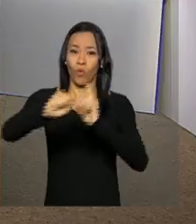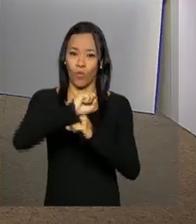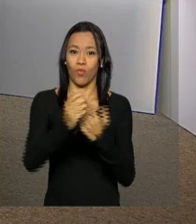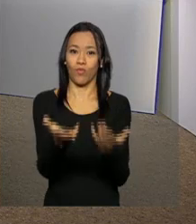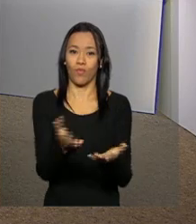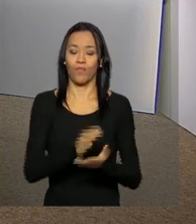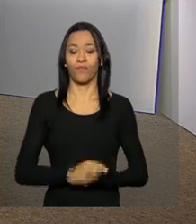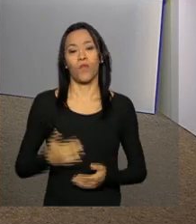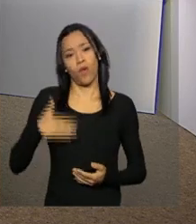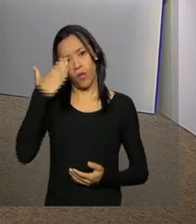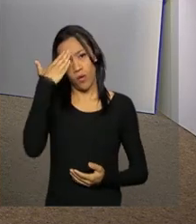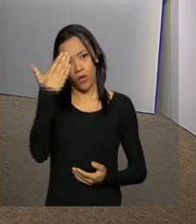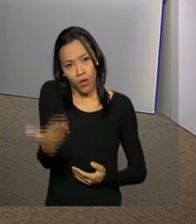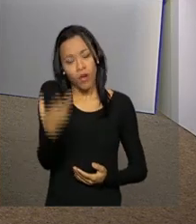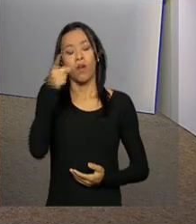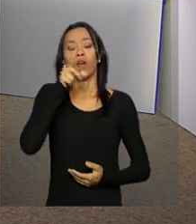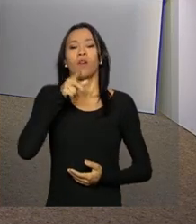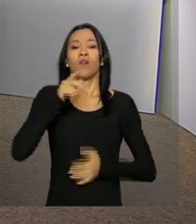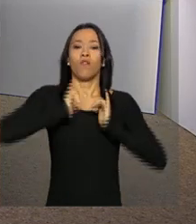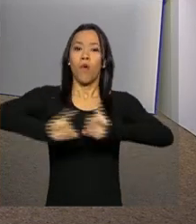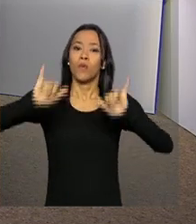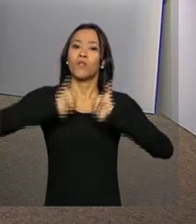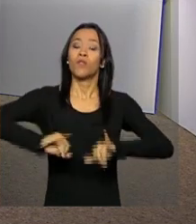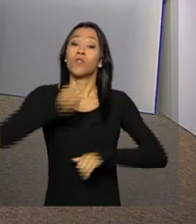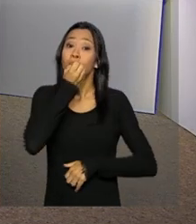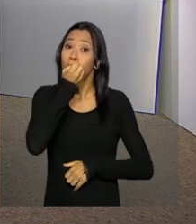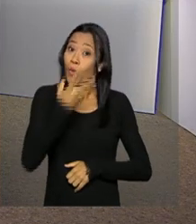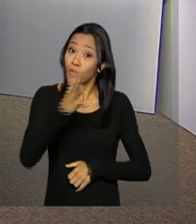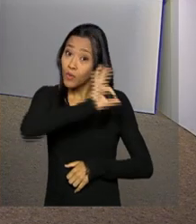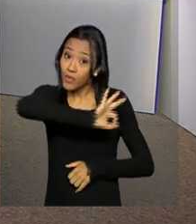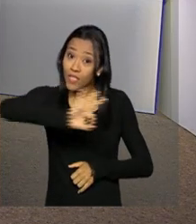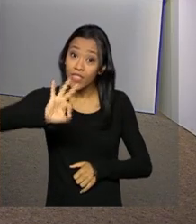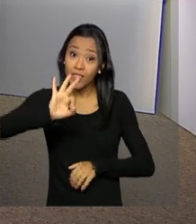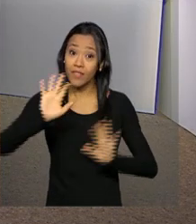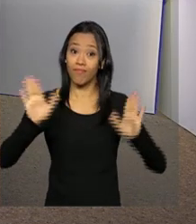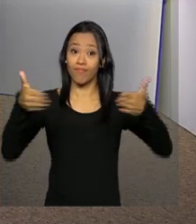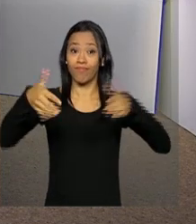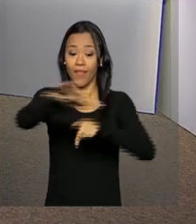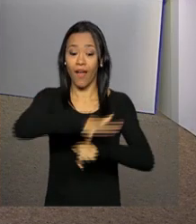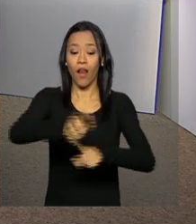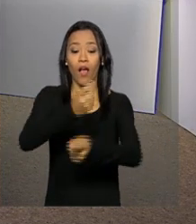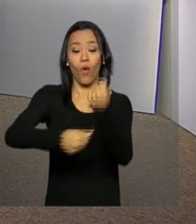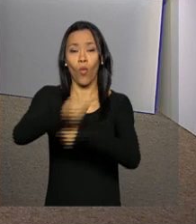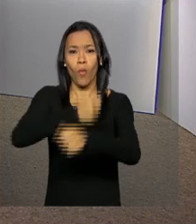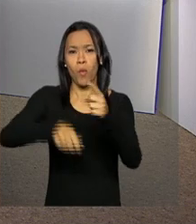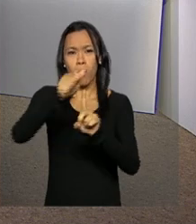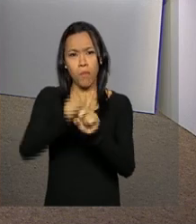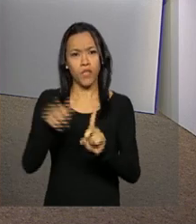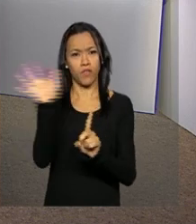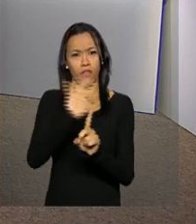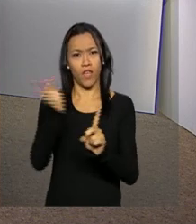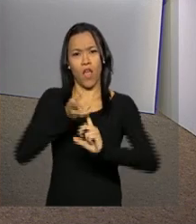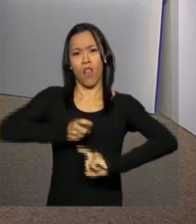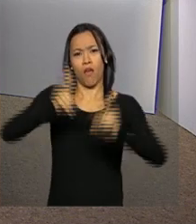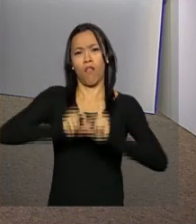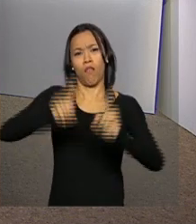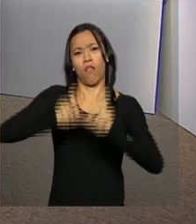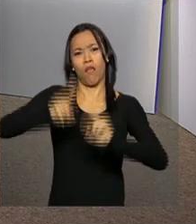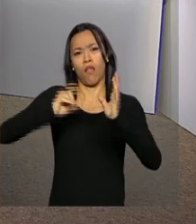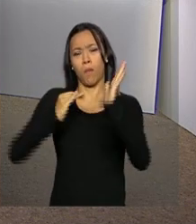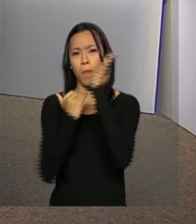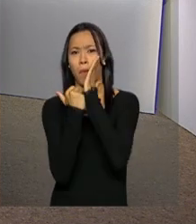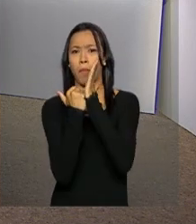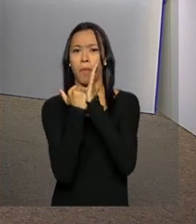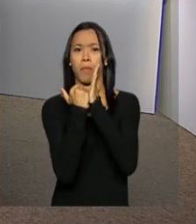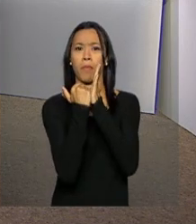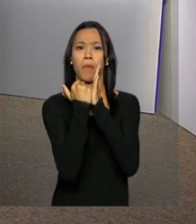João muito obrigado pelas informações boas notícias na economia em fevereiro as exportações superaram o